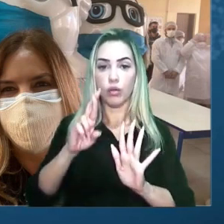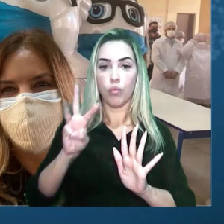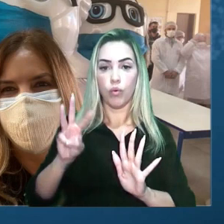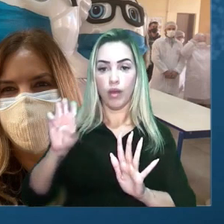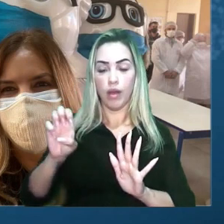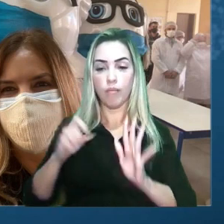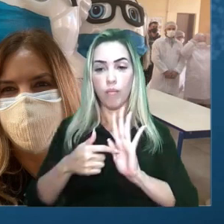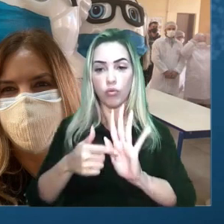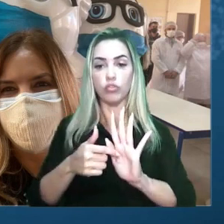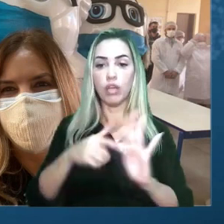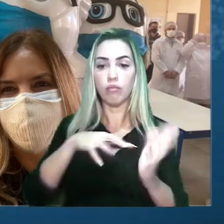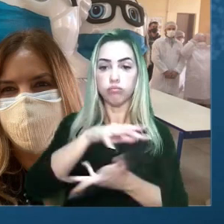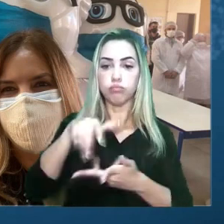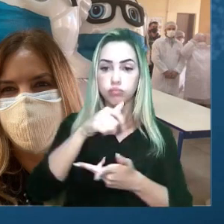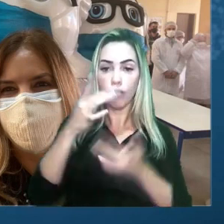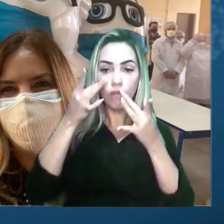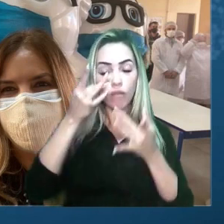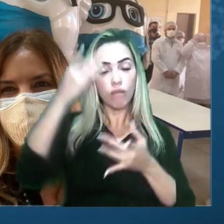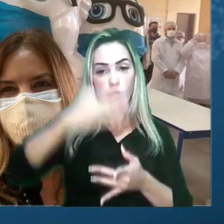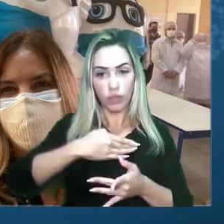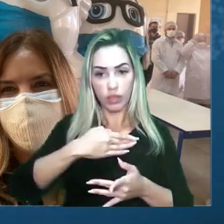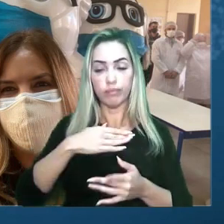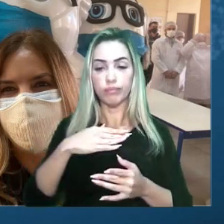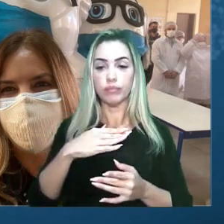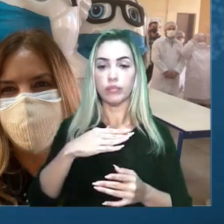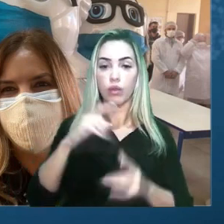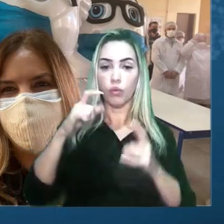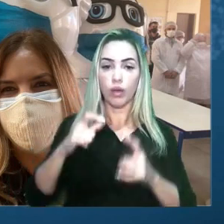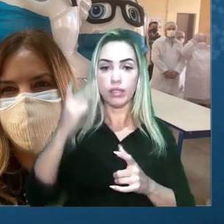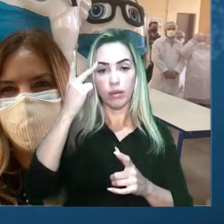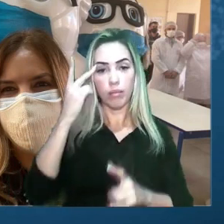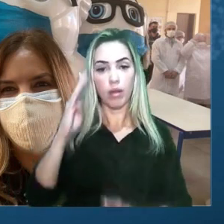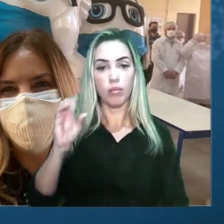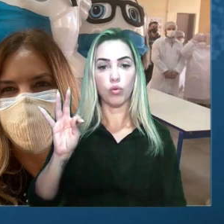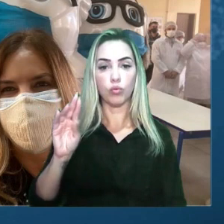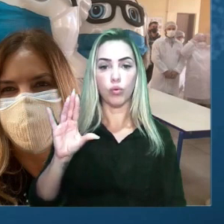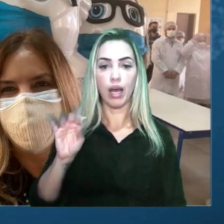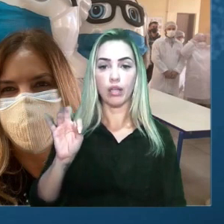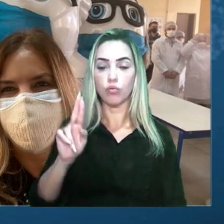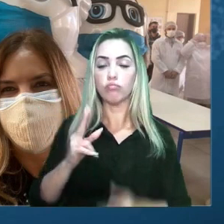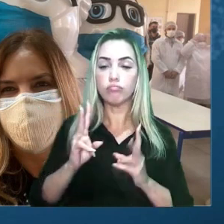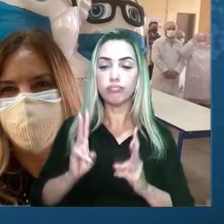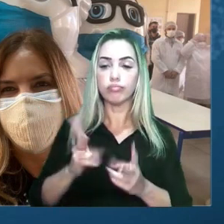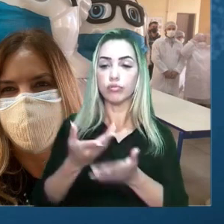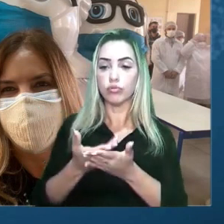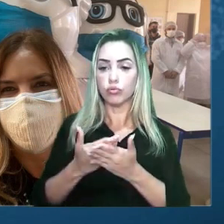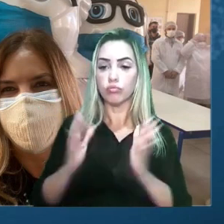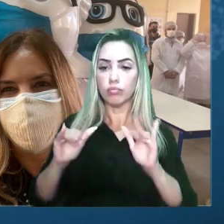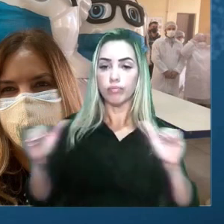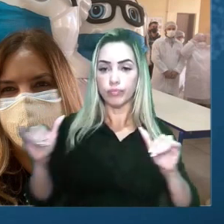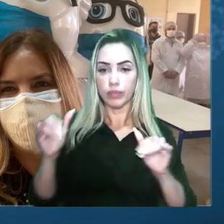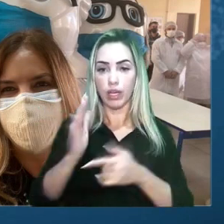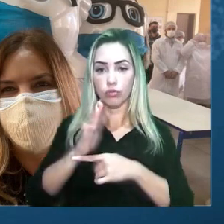com dados da vida real. E nós, em Botucatu, conduzimos esse estudo, em que recrutamos, com a ajuda da